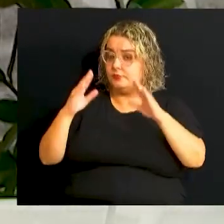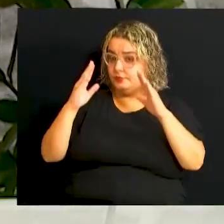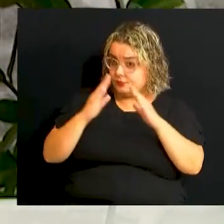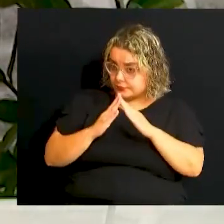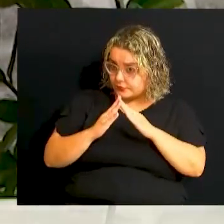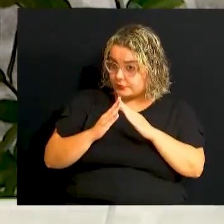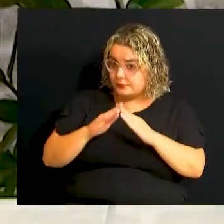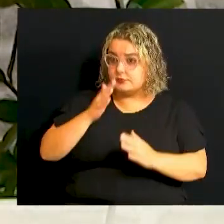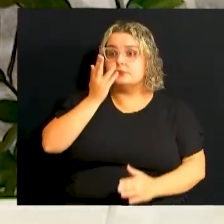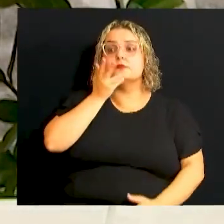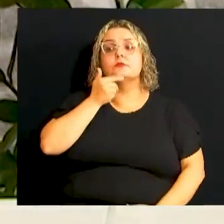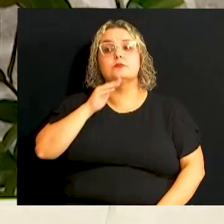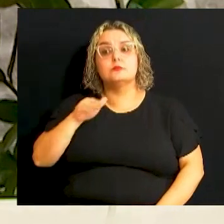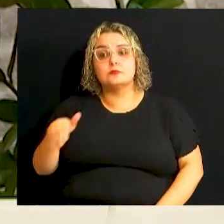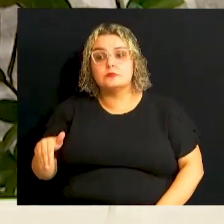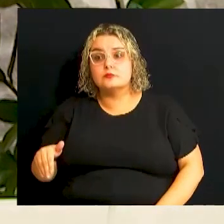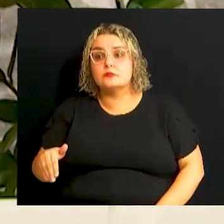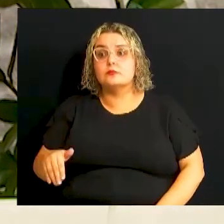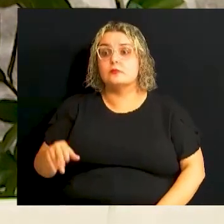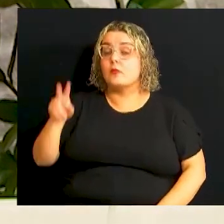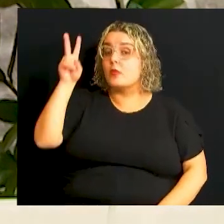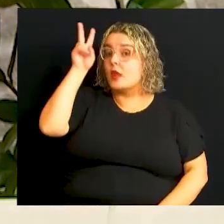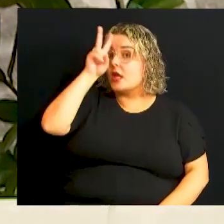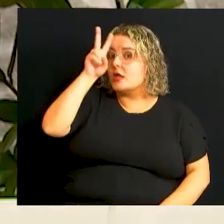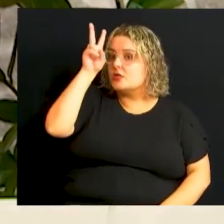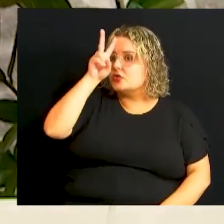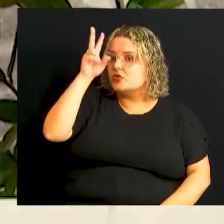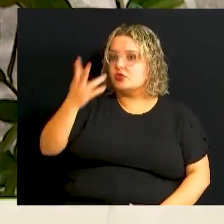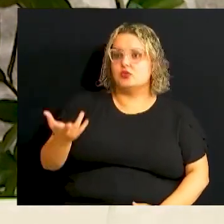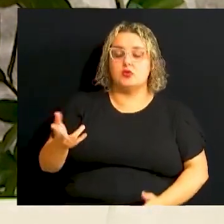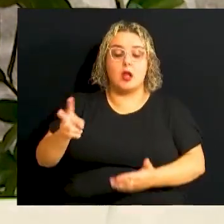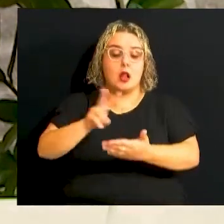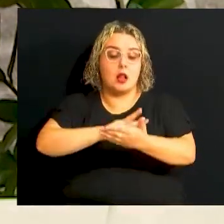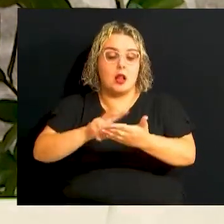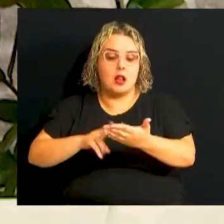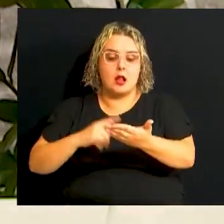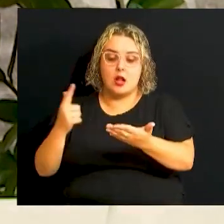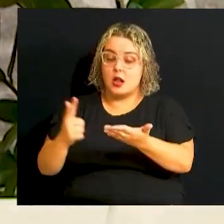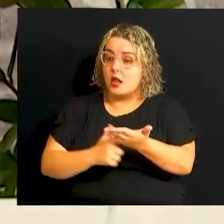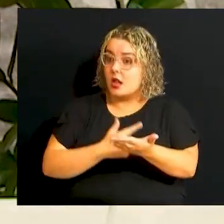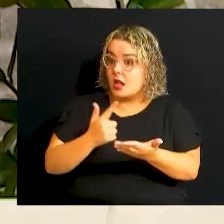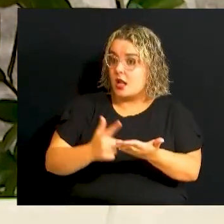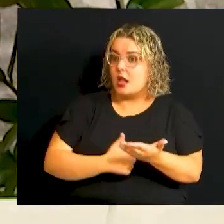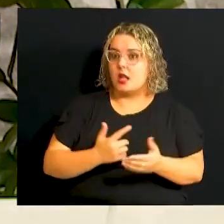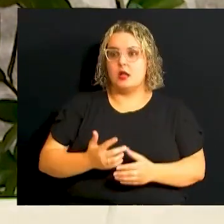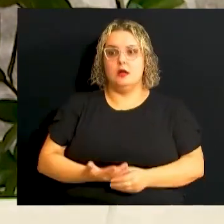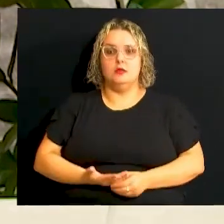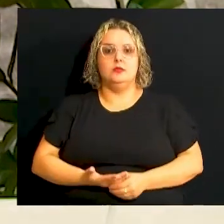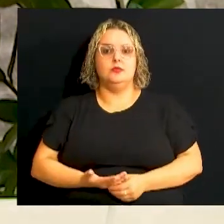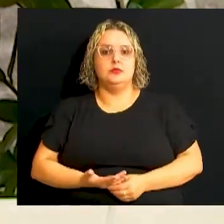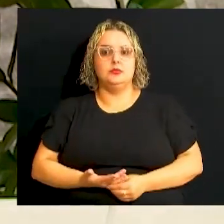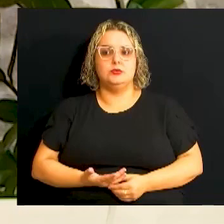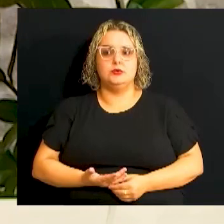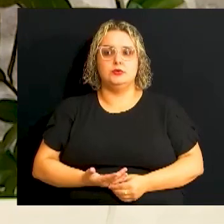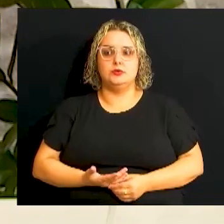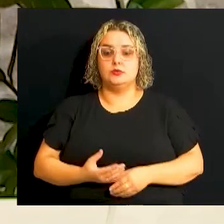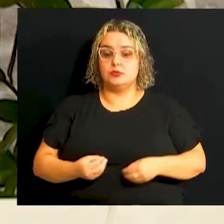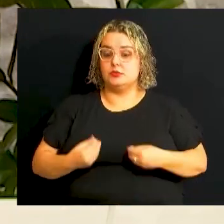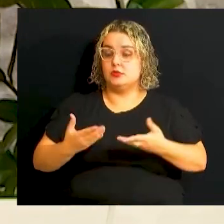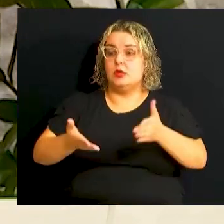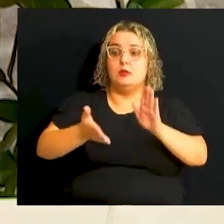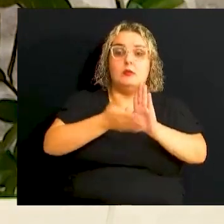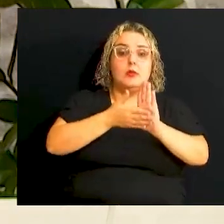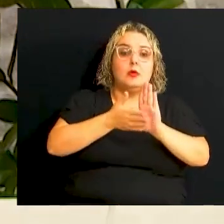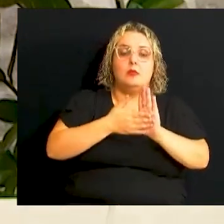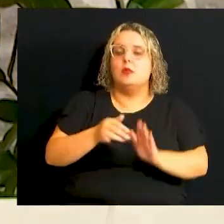dentro de casa com essa criança, contar histórias, ler livros, você